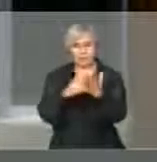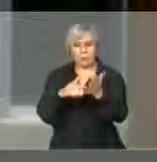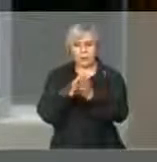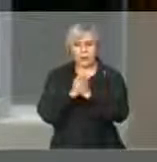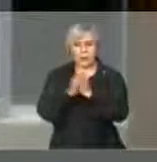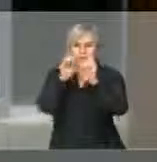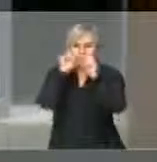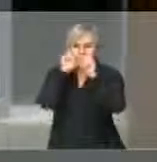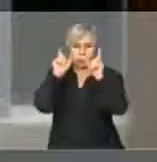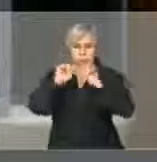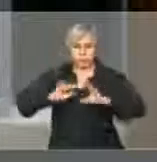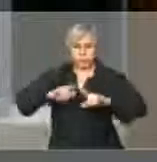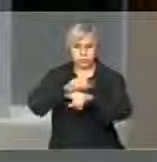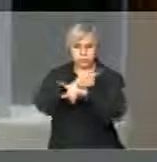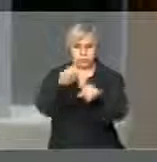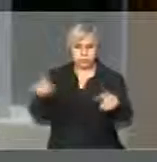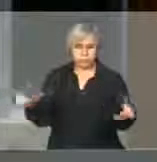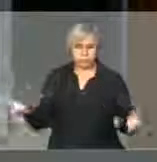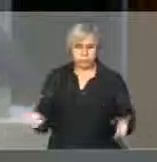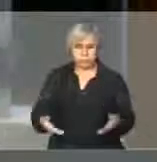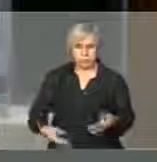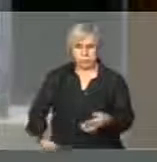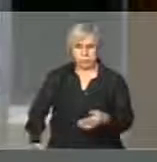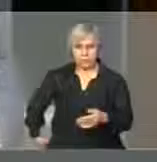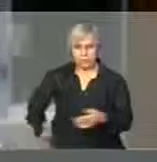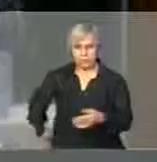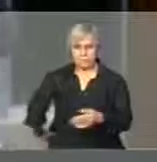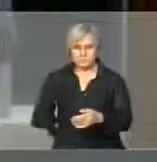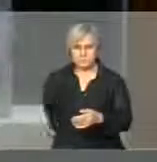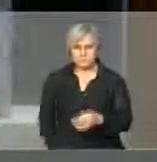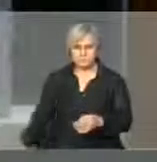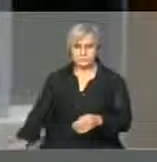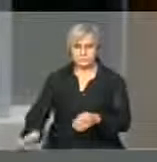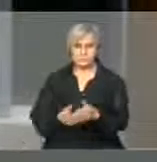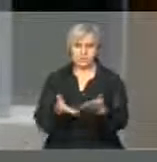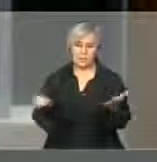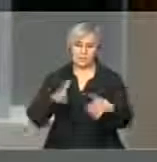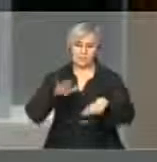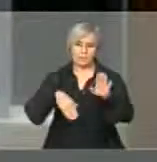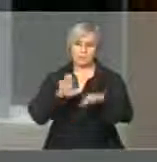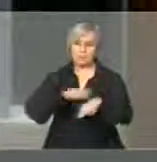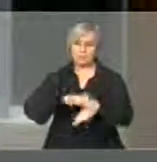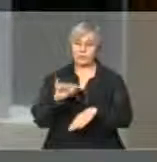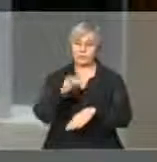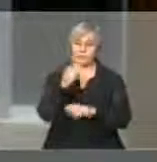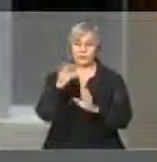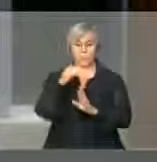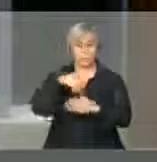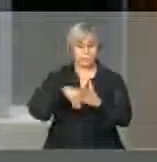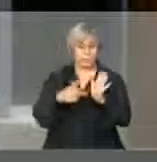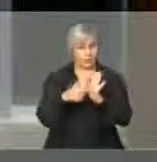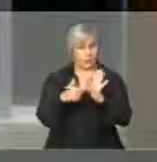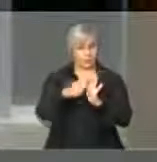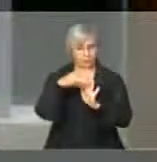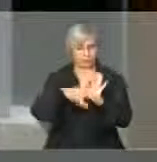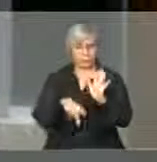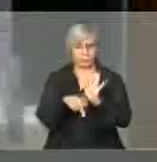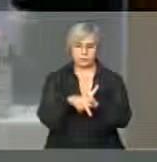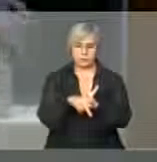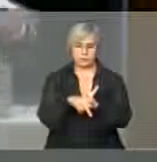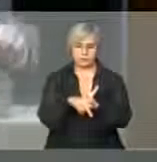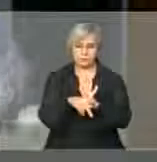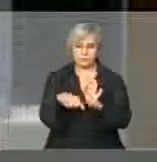atenção dos senhores aqui nessa votação. Essa talvez seja a mais importante votação dessa medida provisória 688.